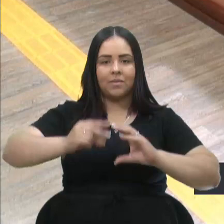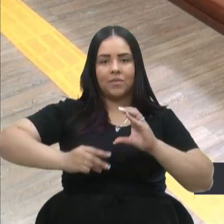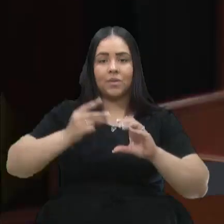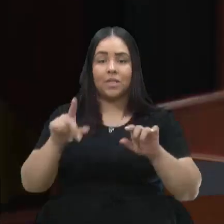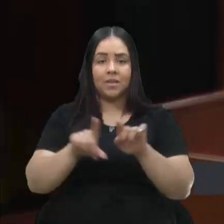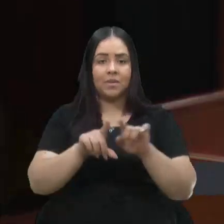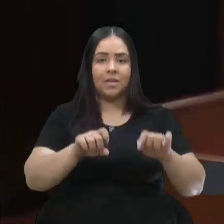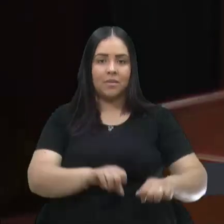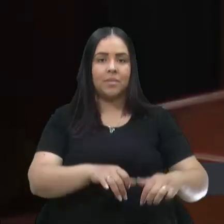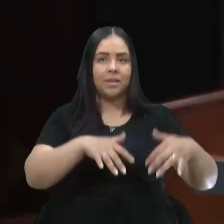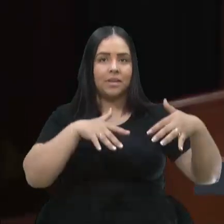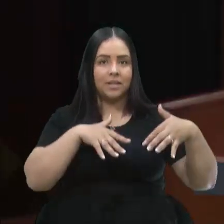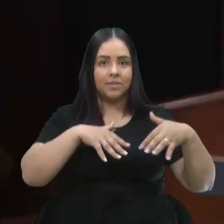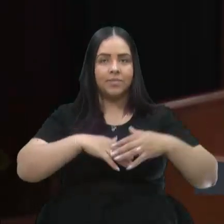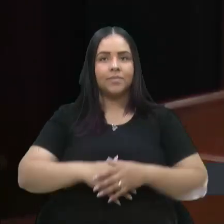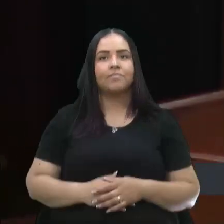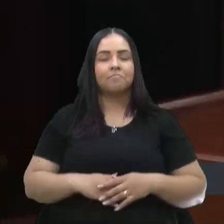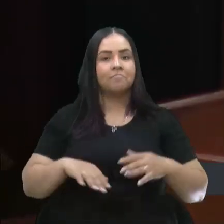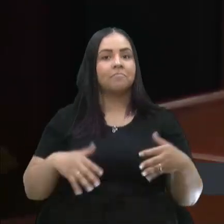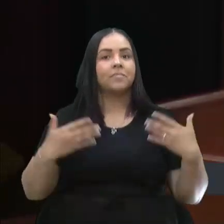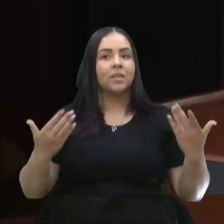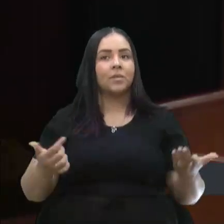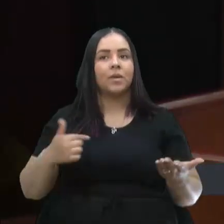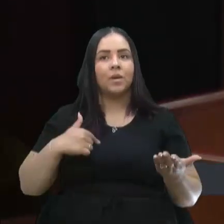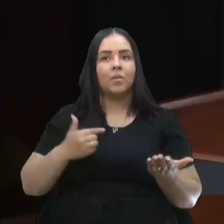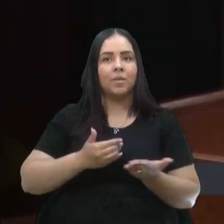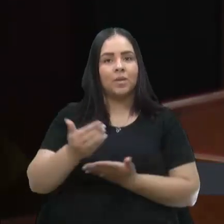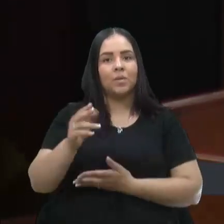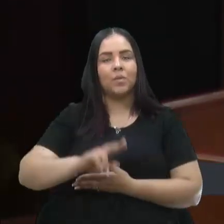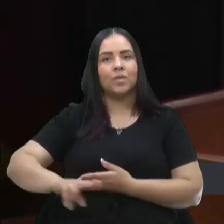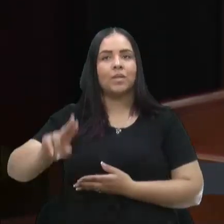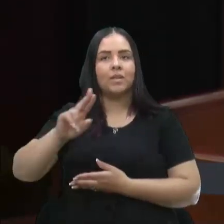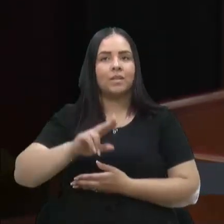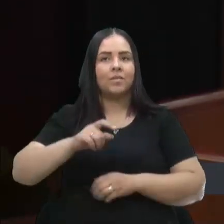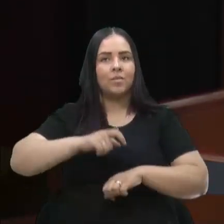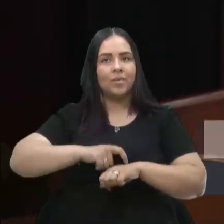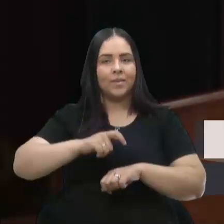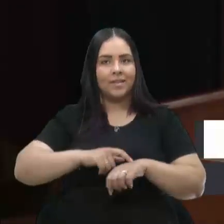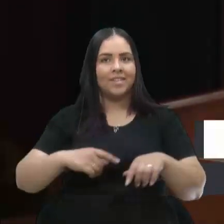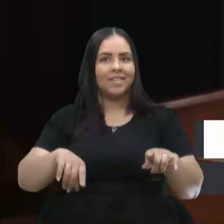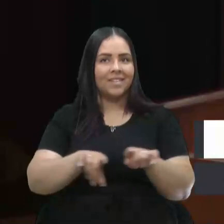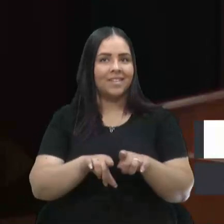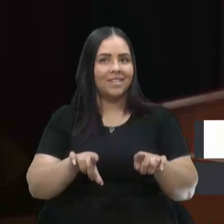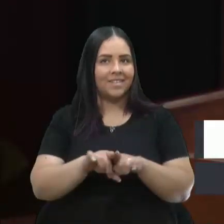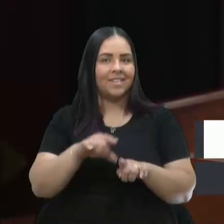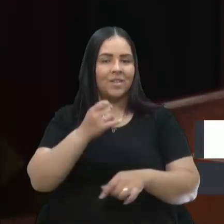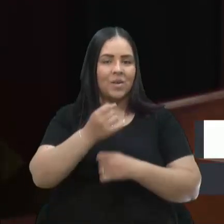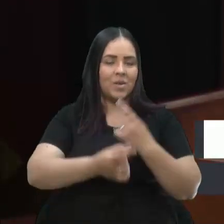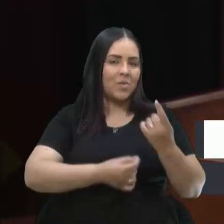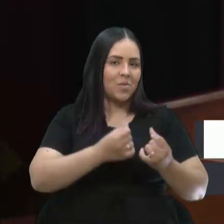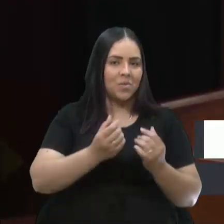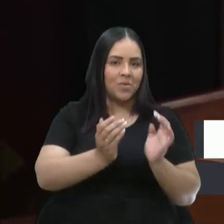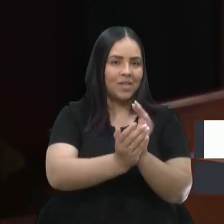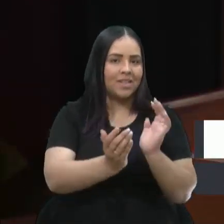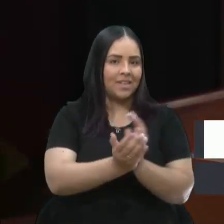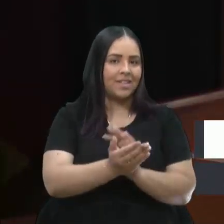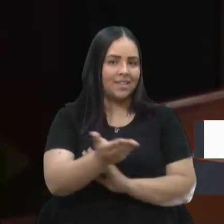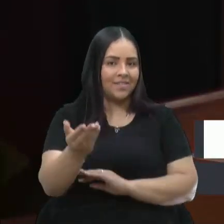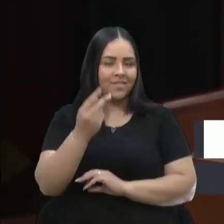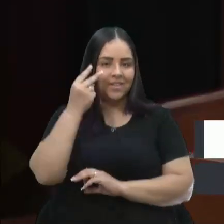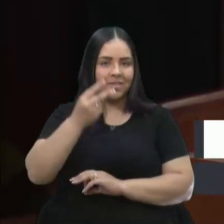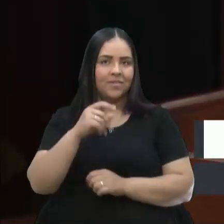plenário conosco. Bom, inicialmente eu iria usar esse espaço também, como alguns colegas vereadores